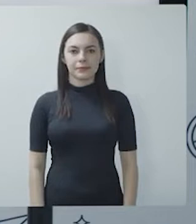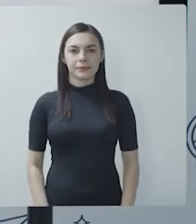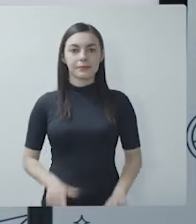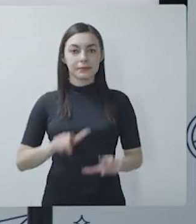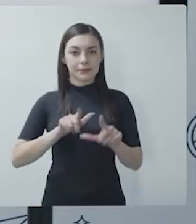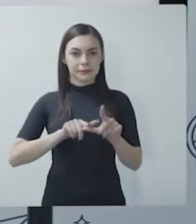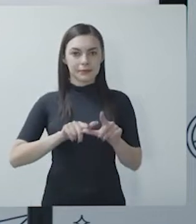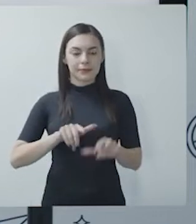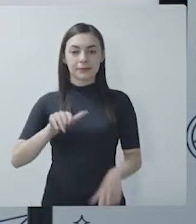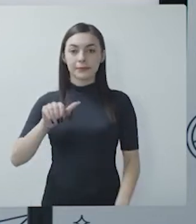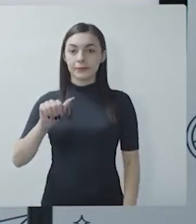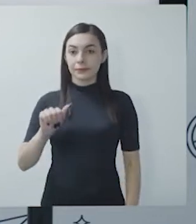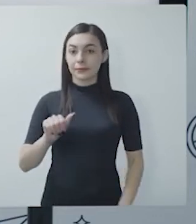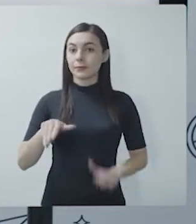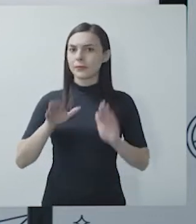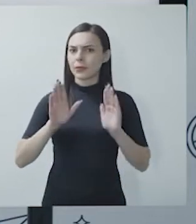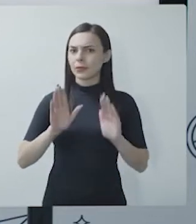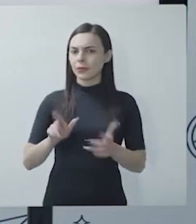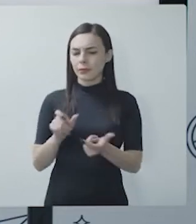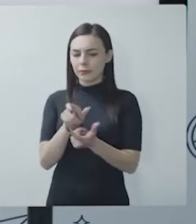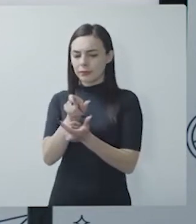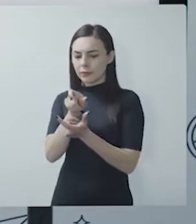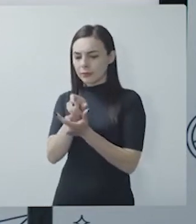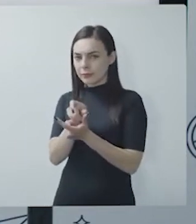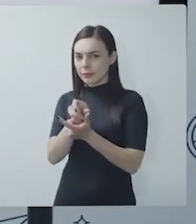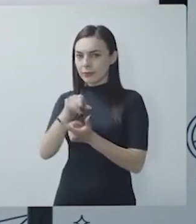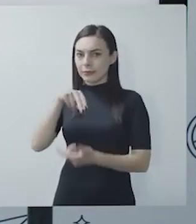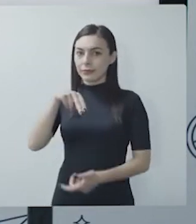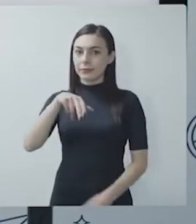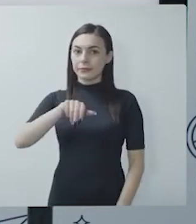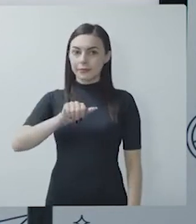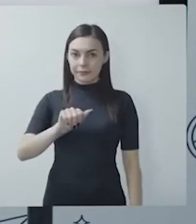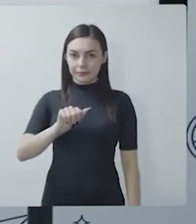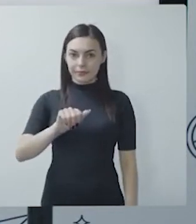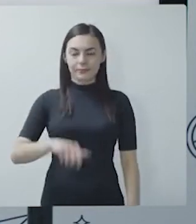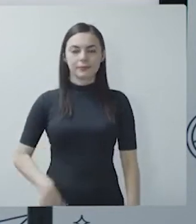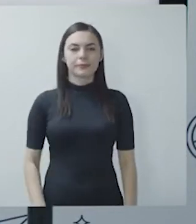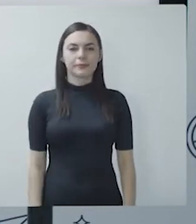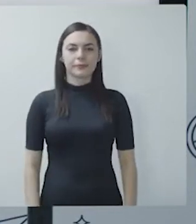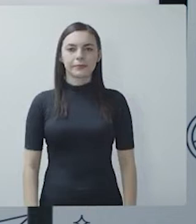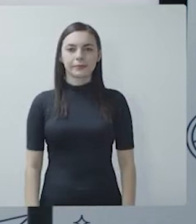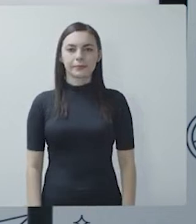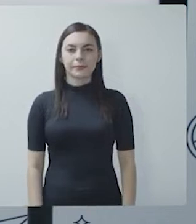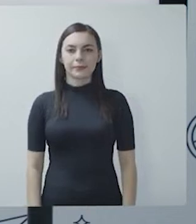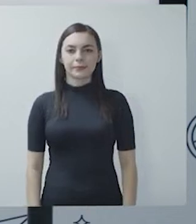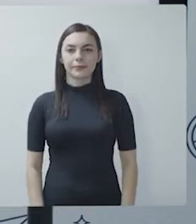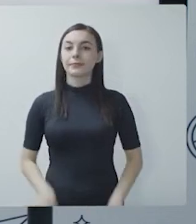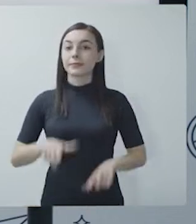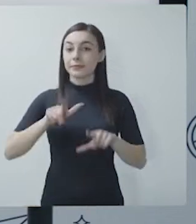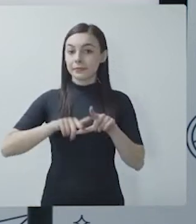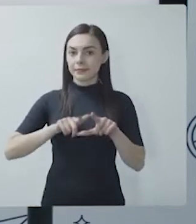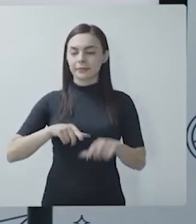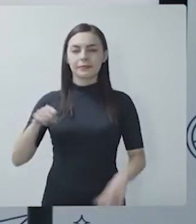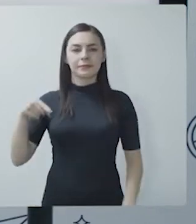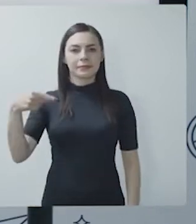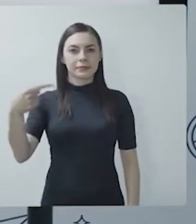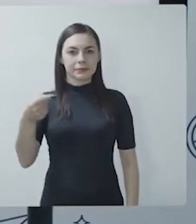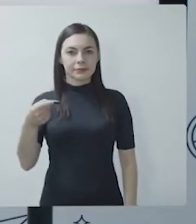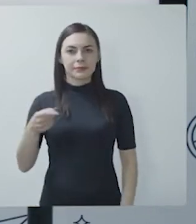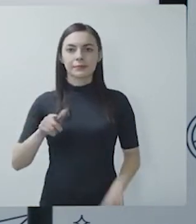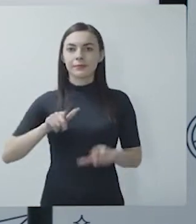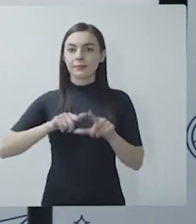Letra A. E formamos já a sílaba na. A próxima letra é a